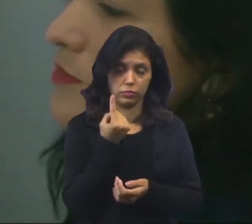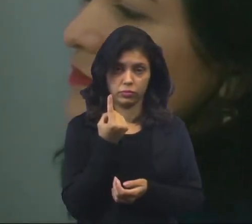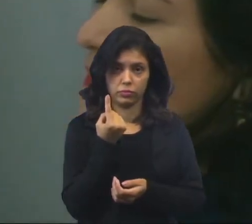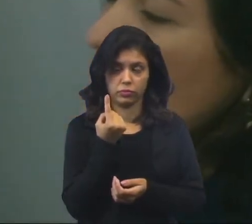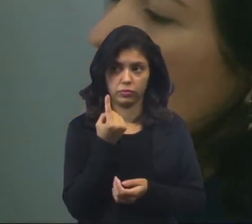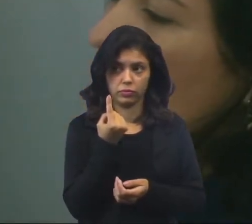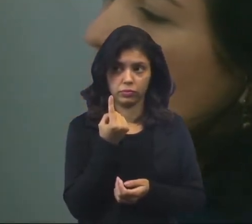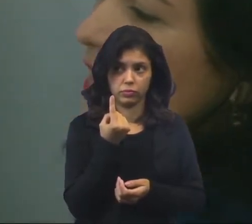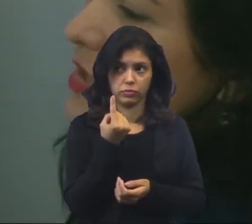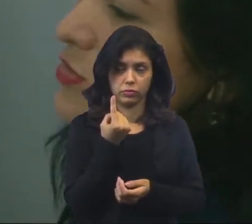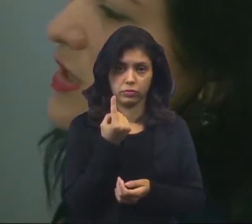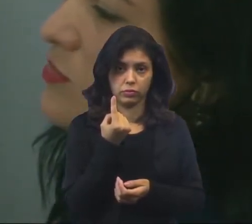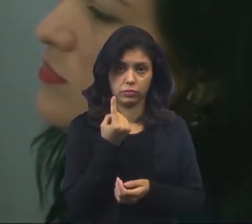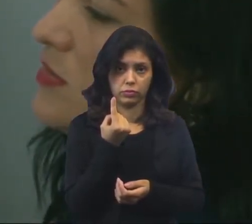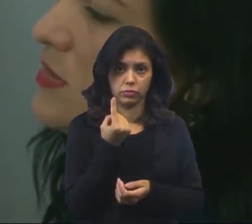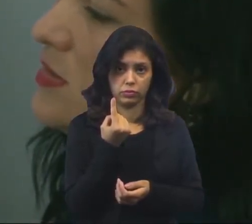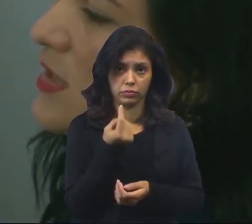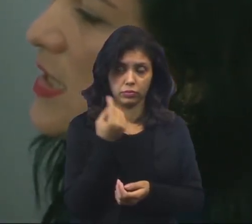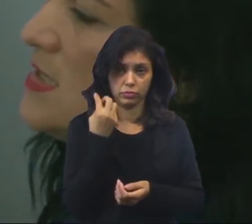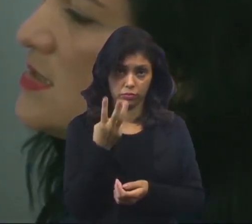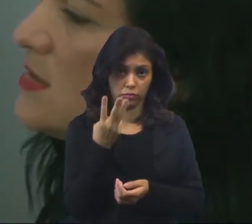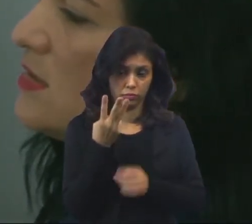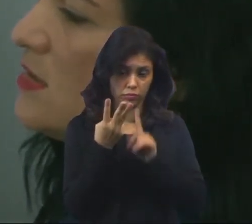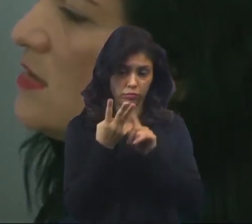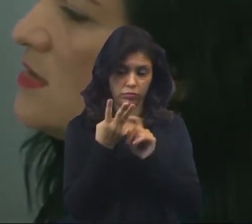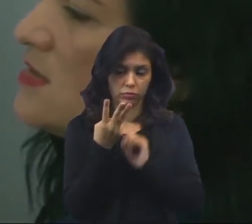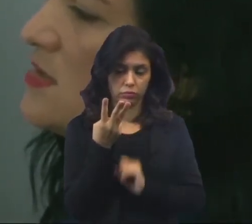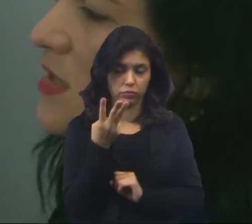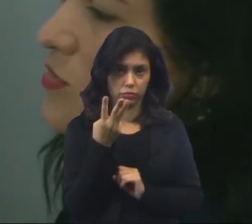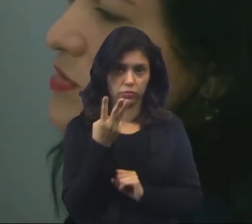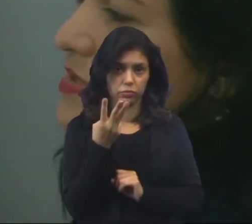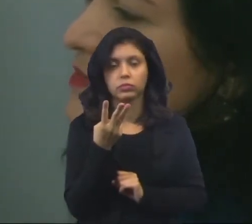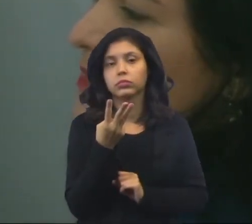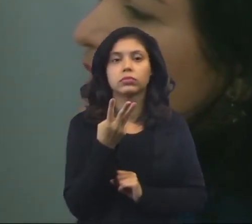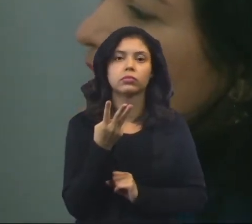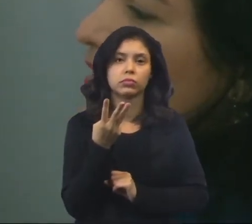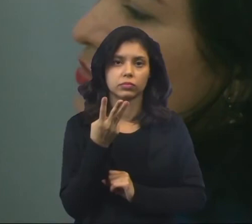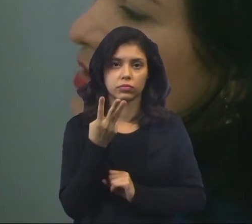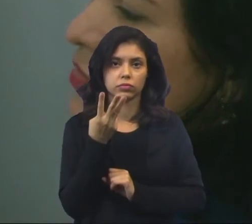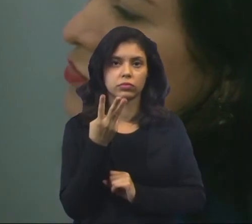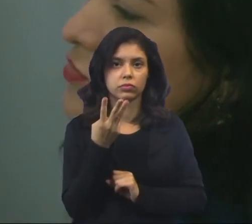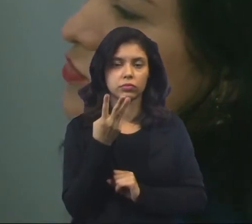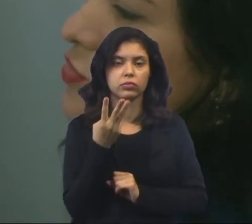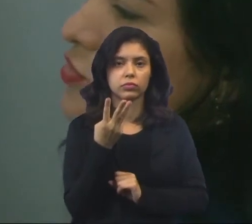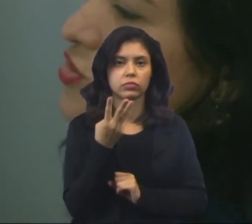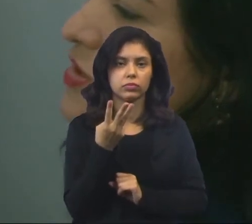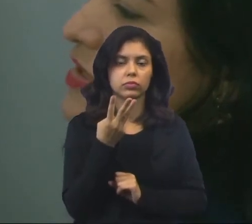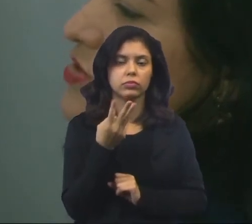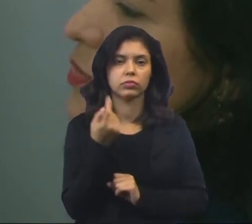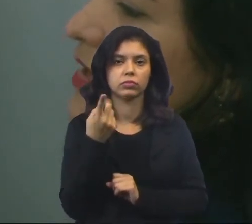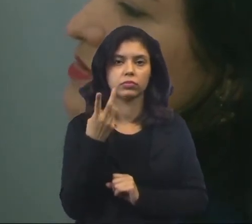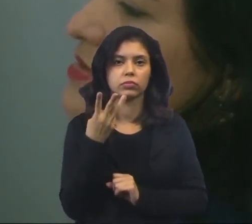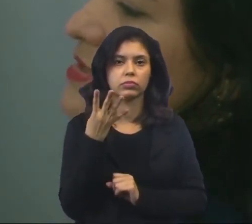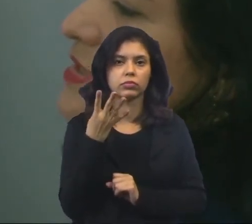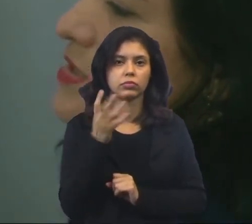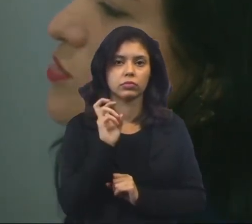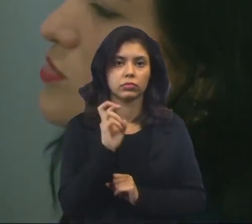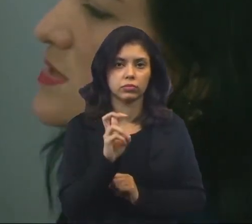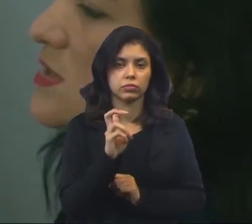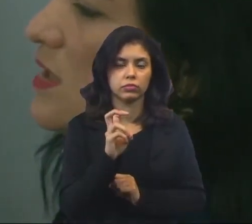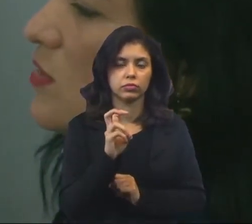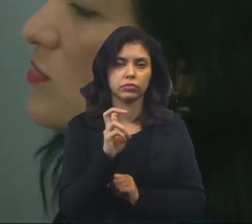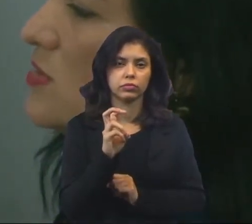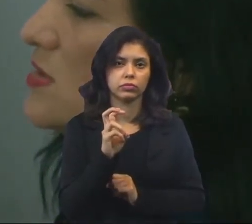círculo, ó. Aqui eu tenho 3 círculos. Aqui eu tenho 1, 2, 3, 4,